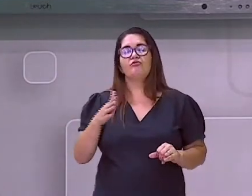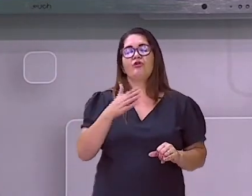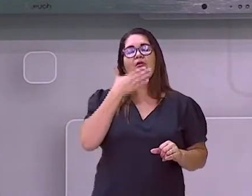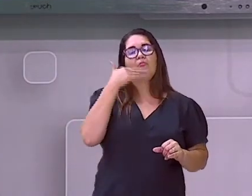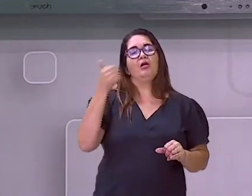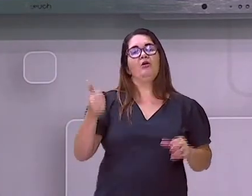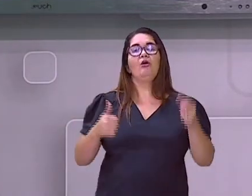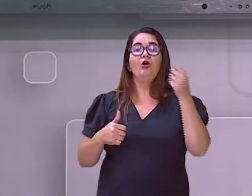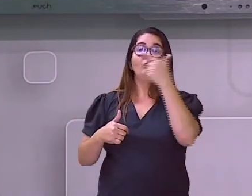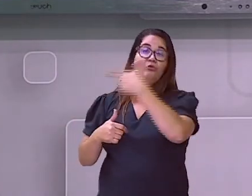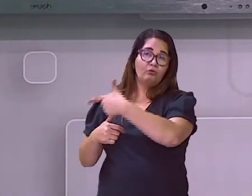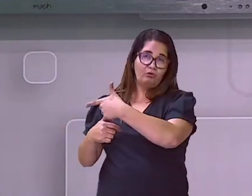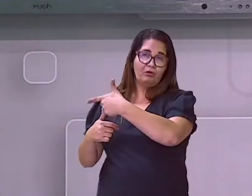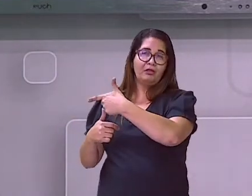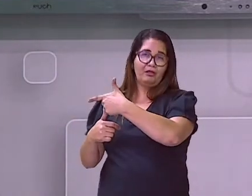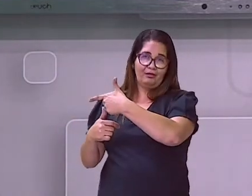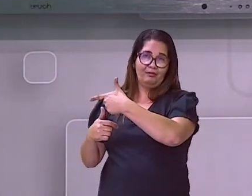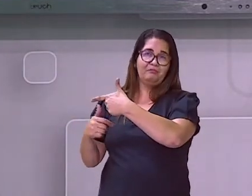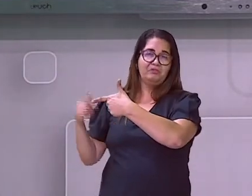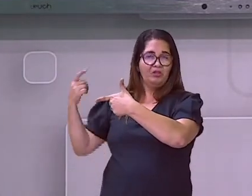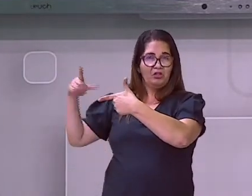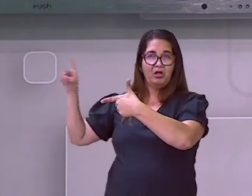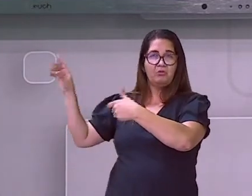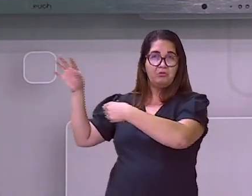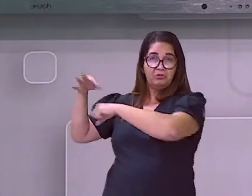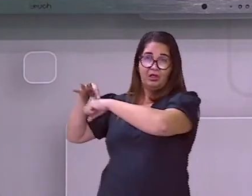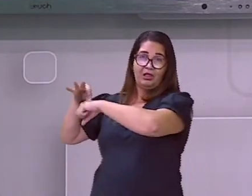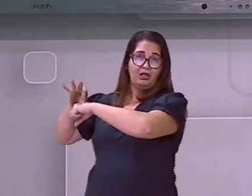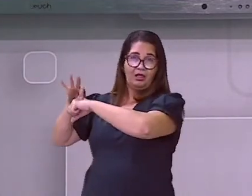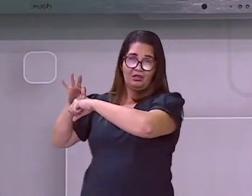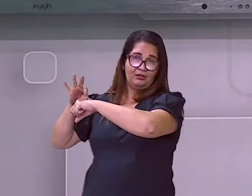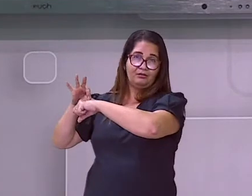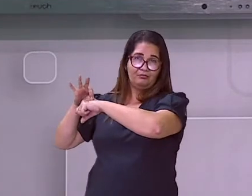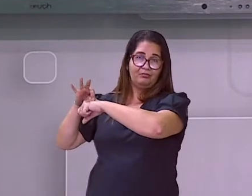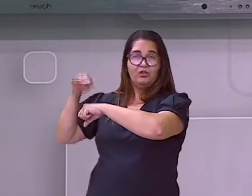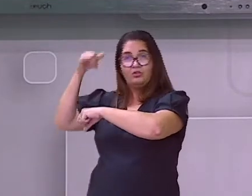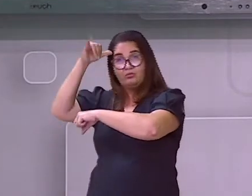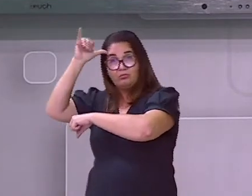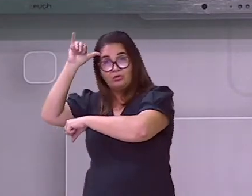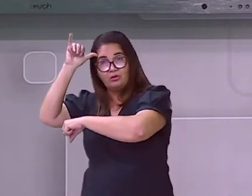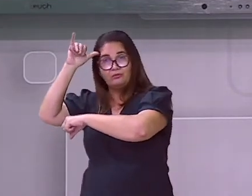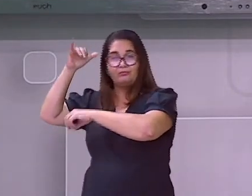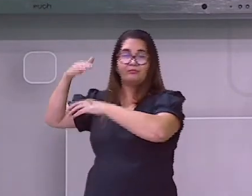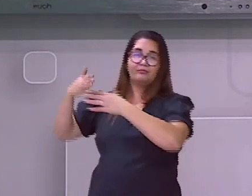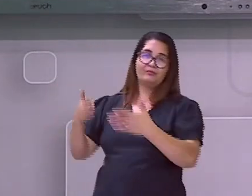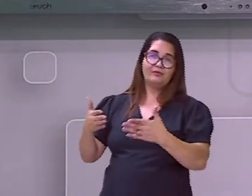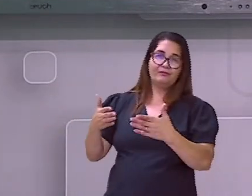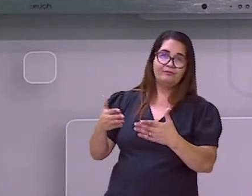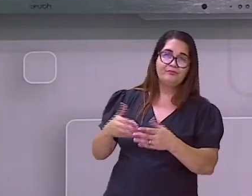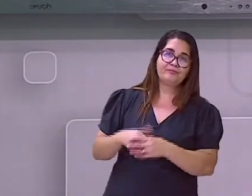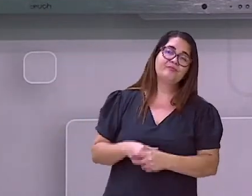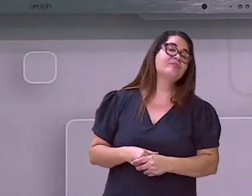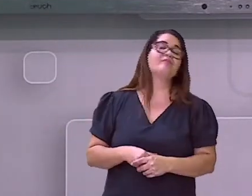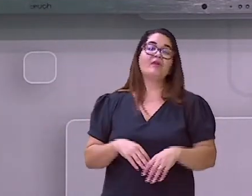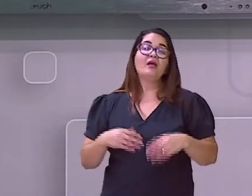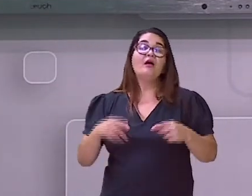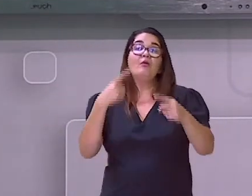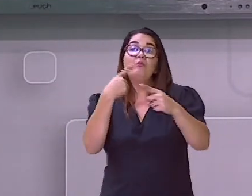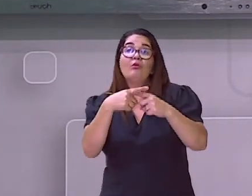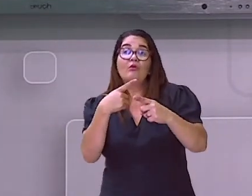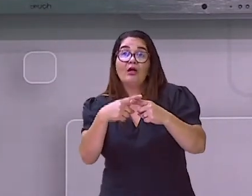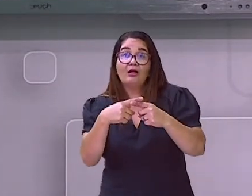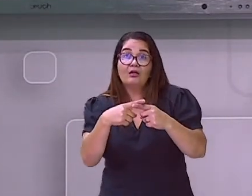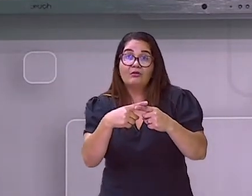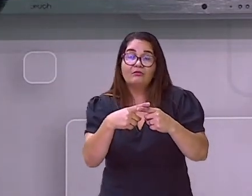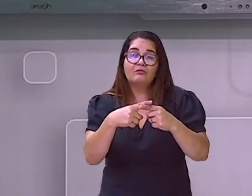com outro pedaço do mesmo, a maturada vai estar mais macia. É